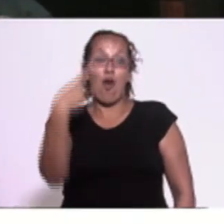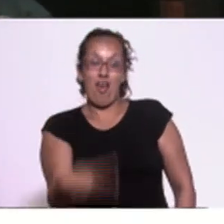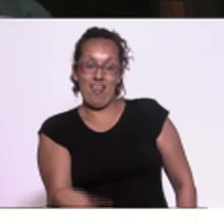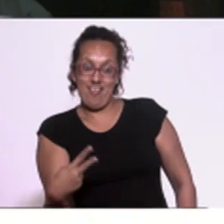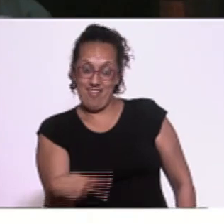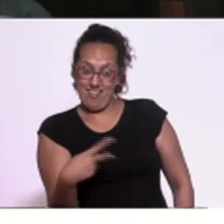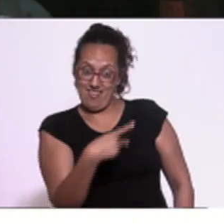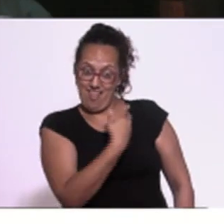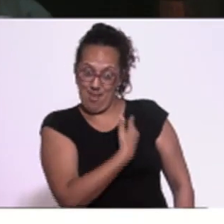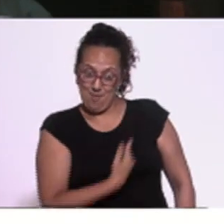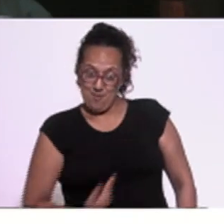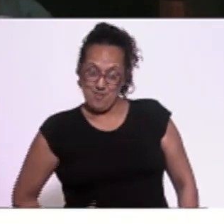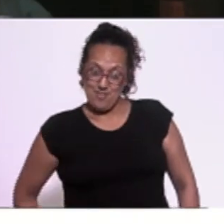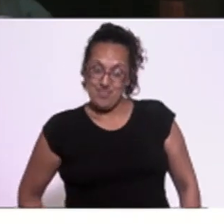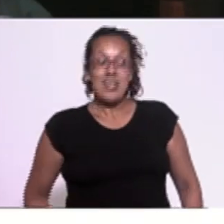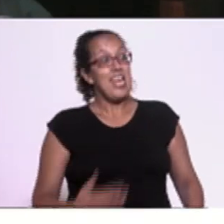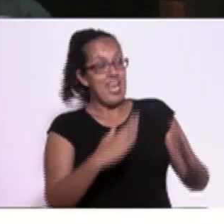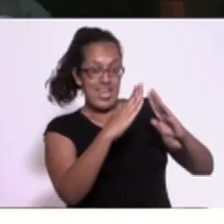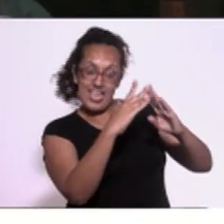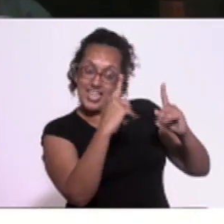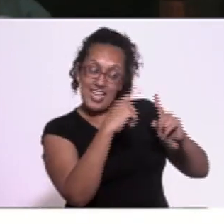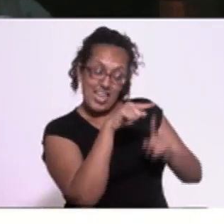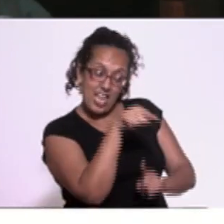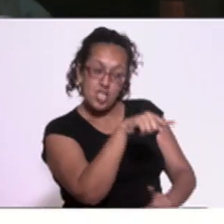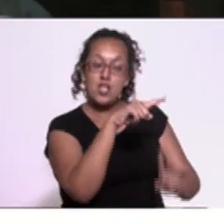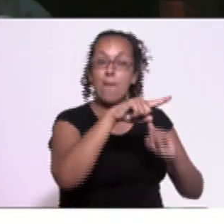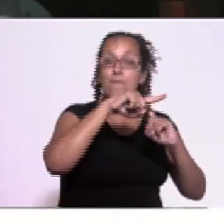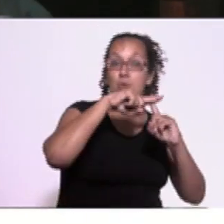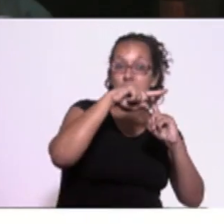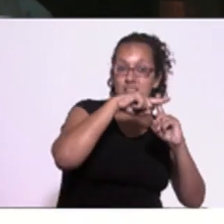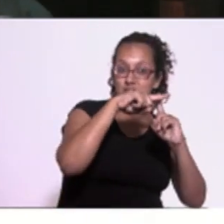República, pela Igreja Positivista,